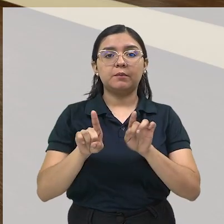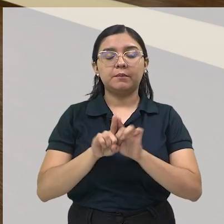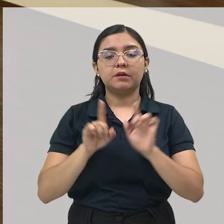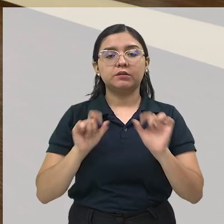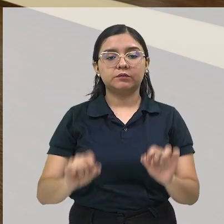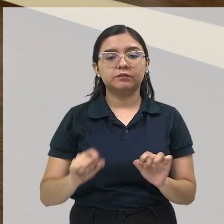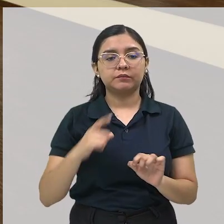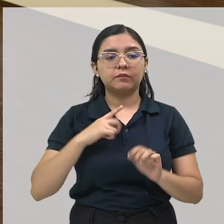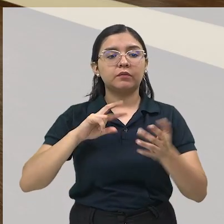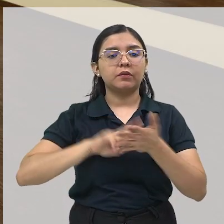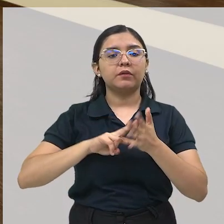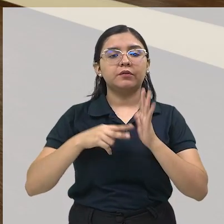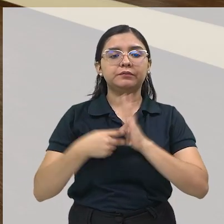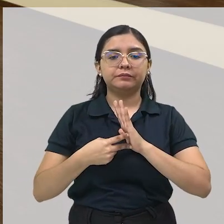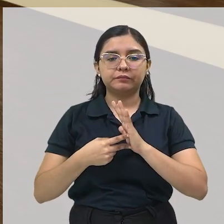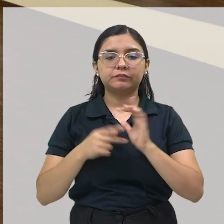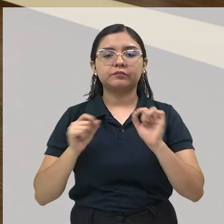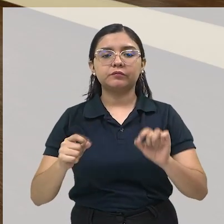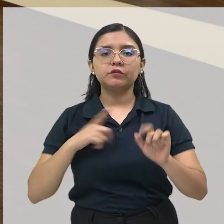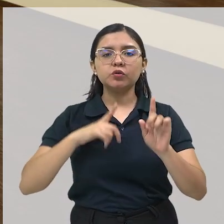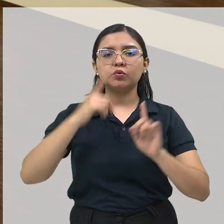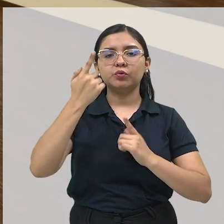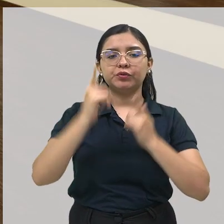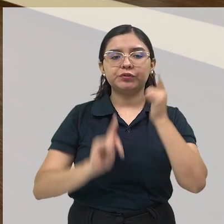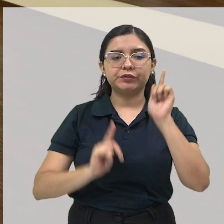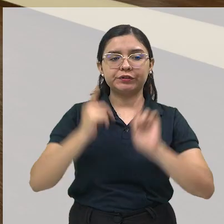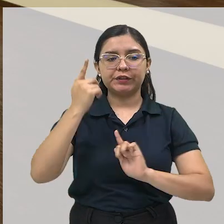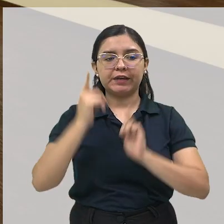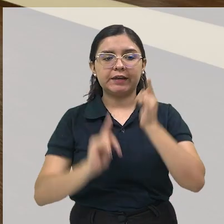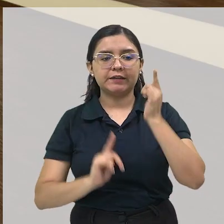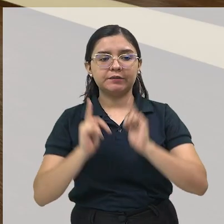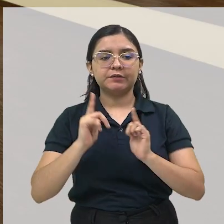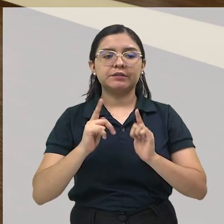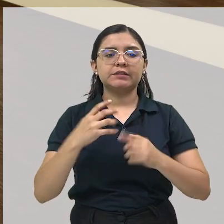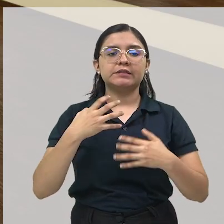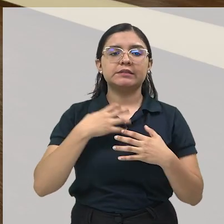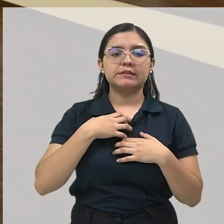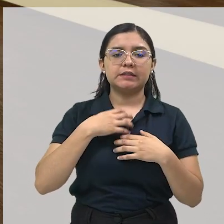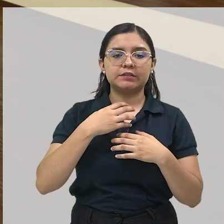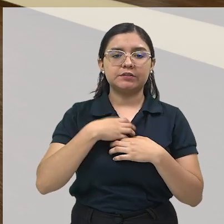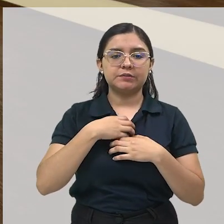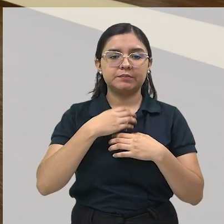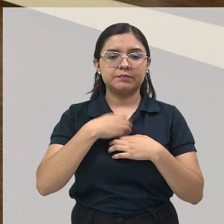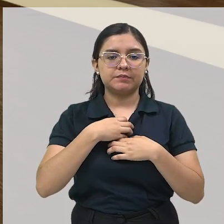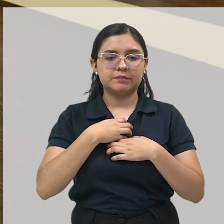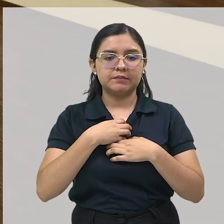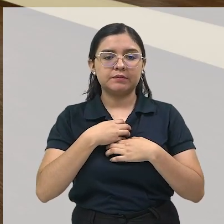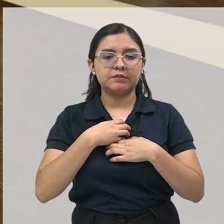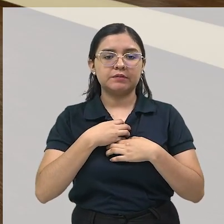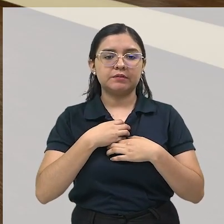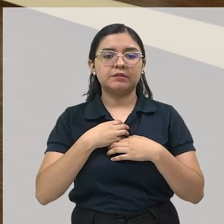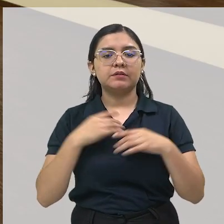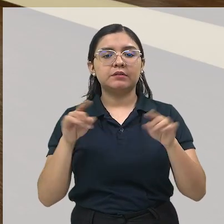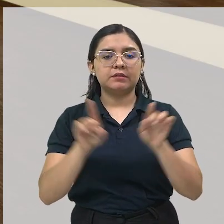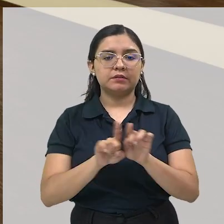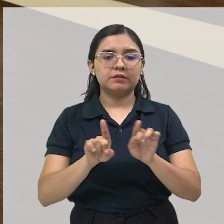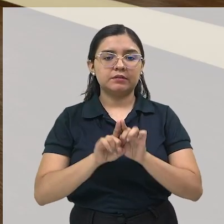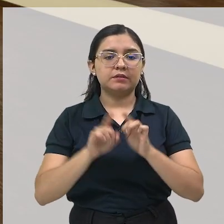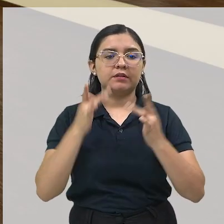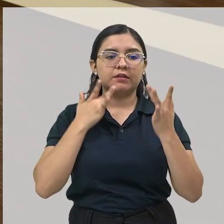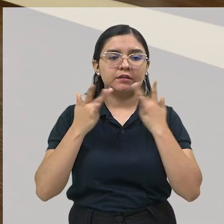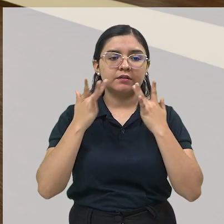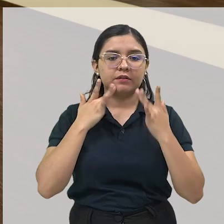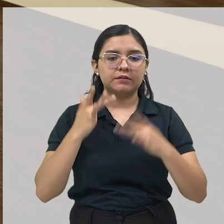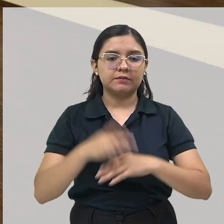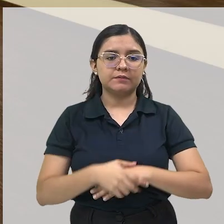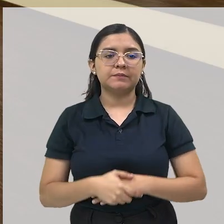ao significado dos gestos, sentimentos, expressividade e